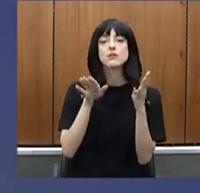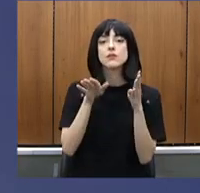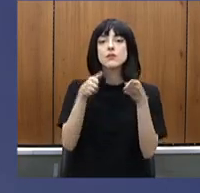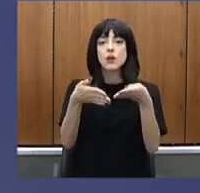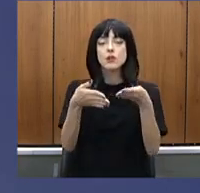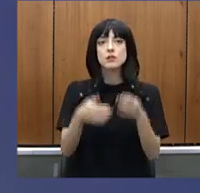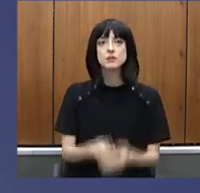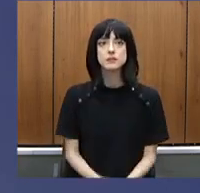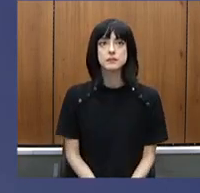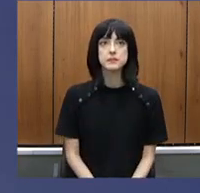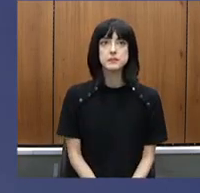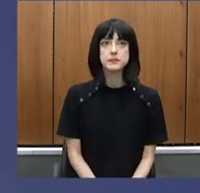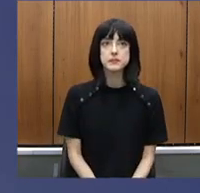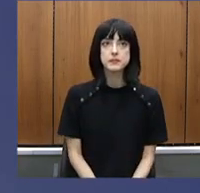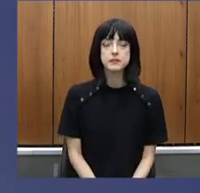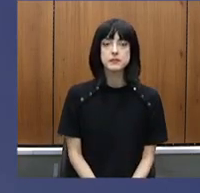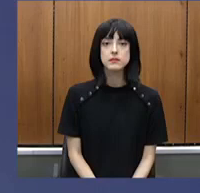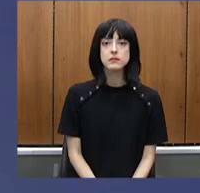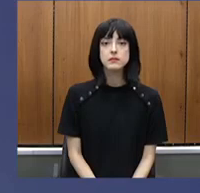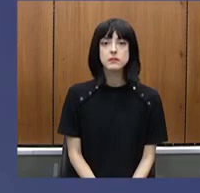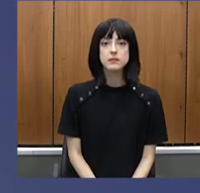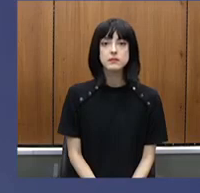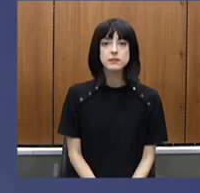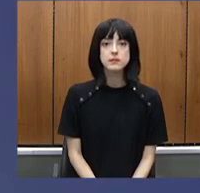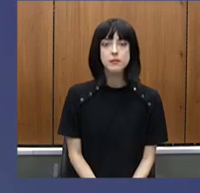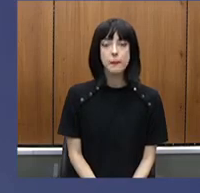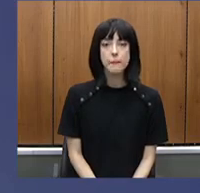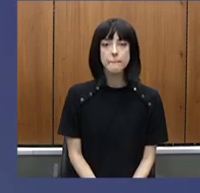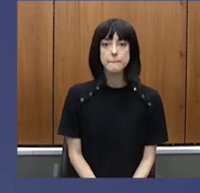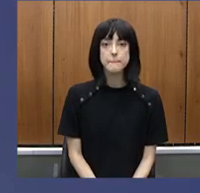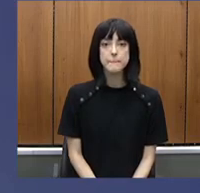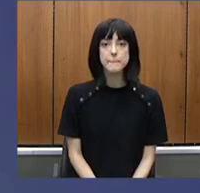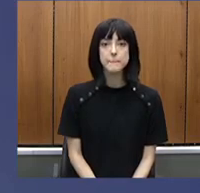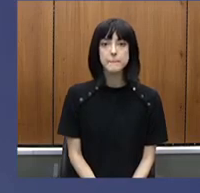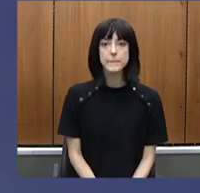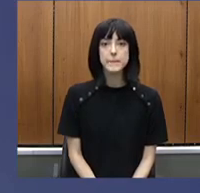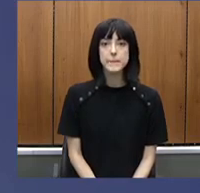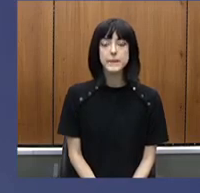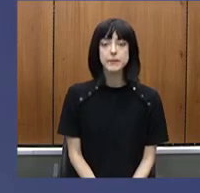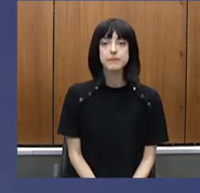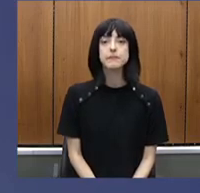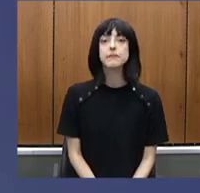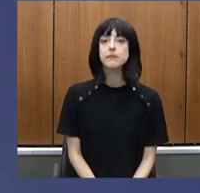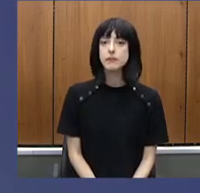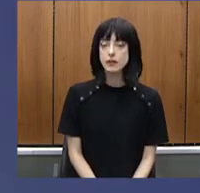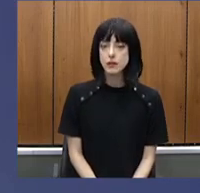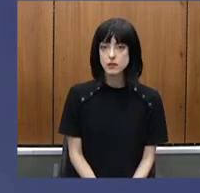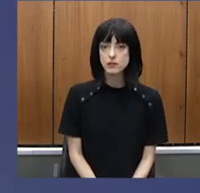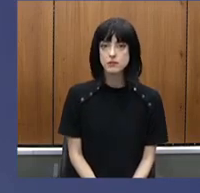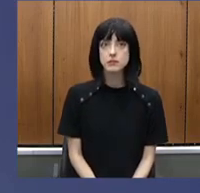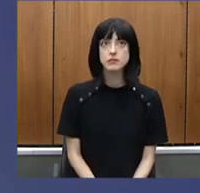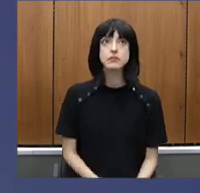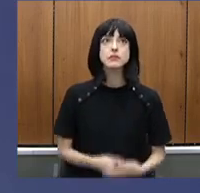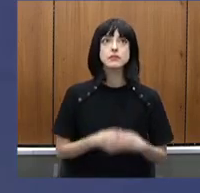logística e sustentabilidade e transformação digital então na ação